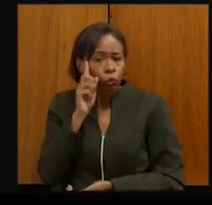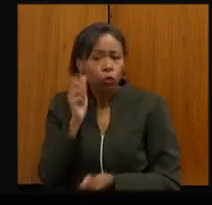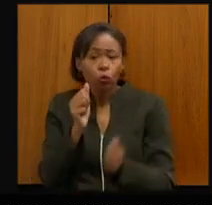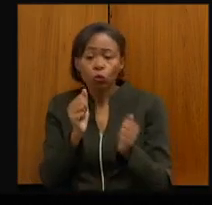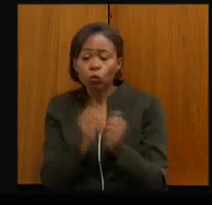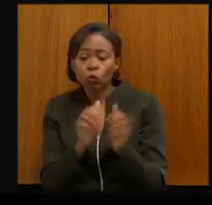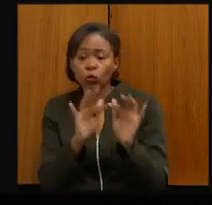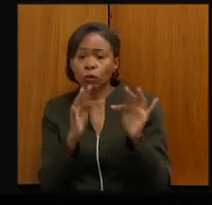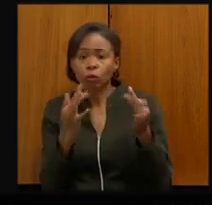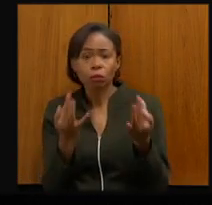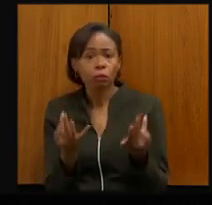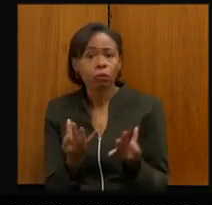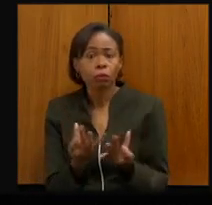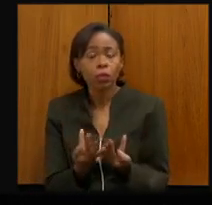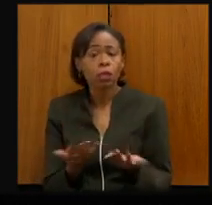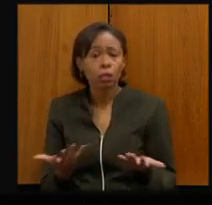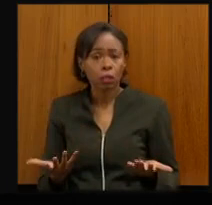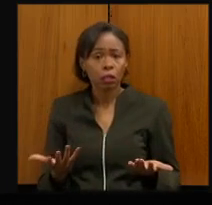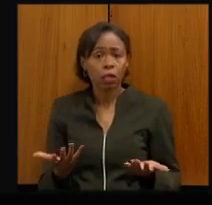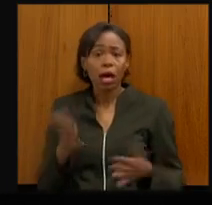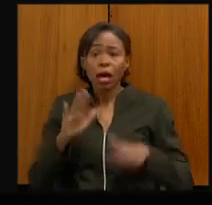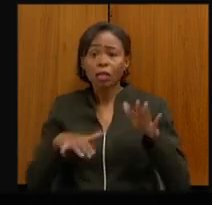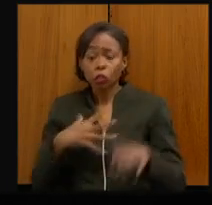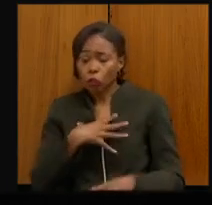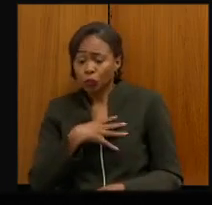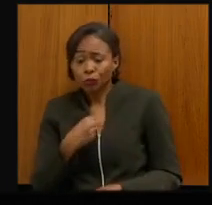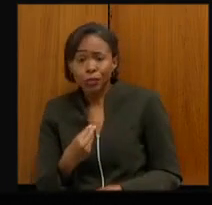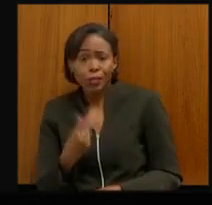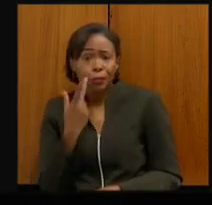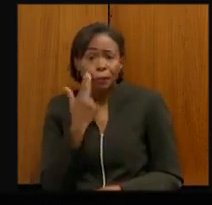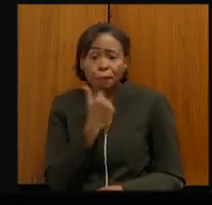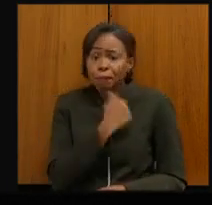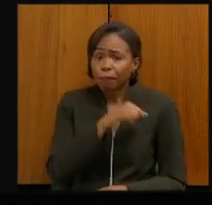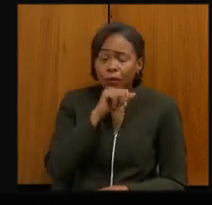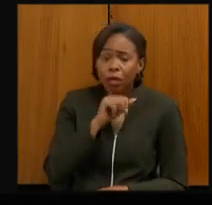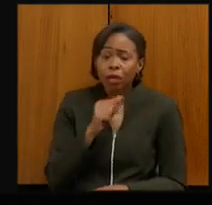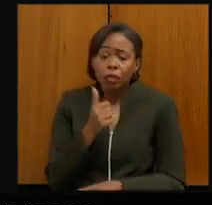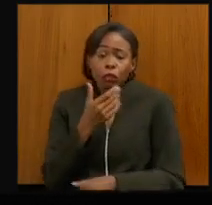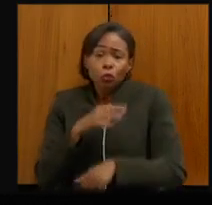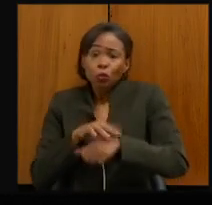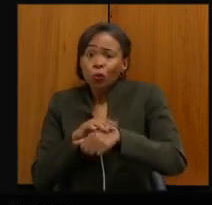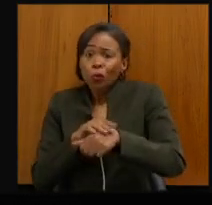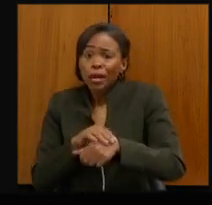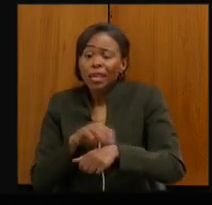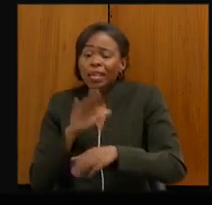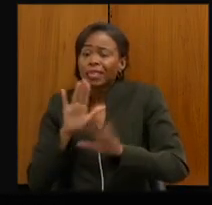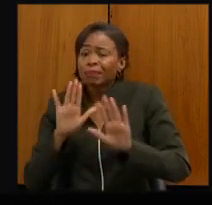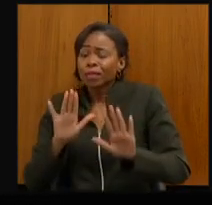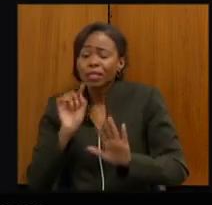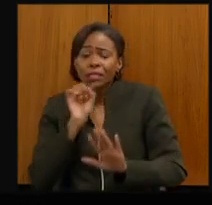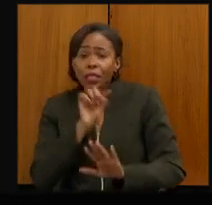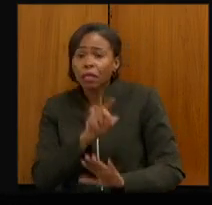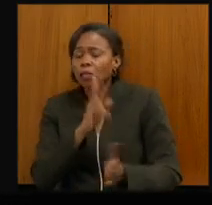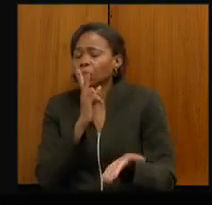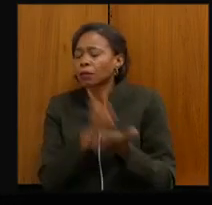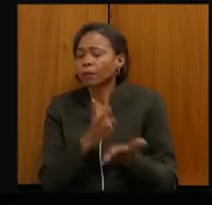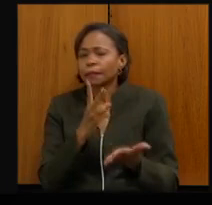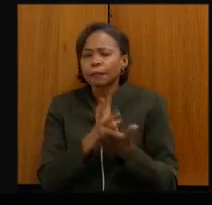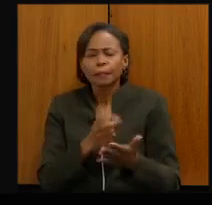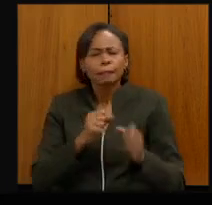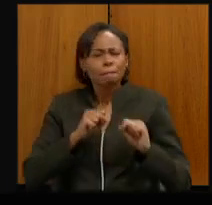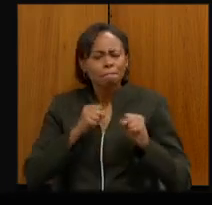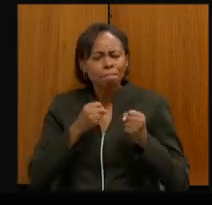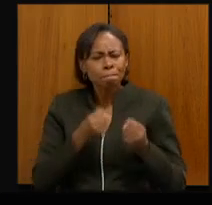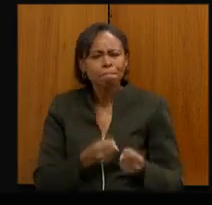pais seus filhos às vezes doente a vida tem que se seguir tem que estar ali lutando né para poder